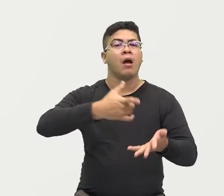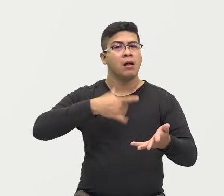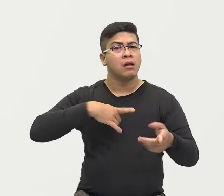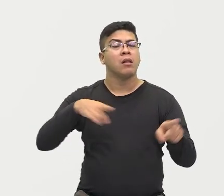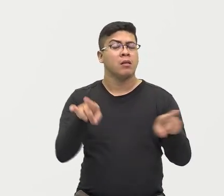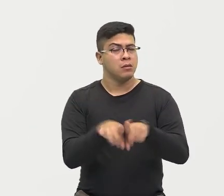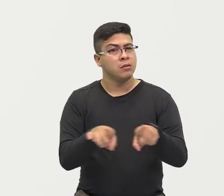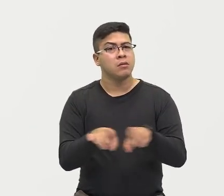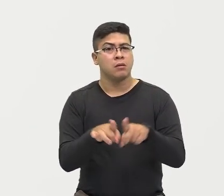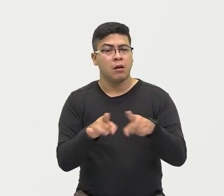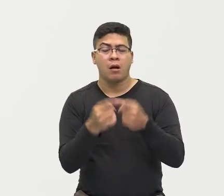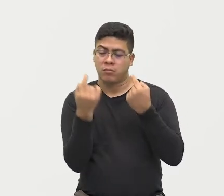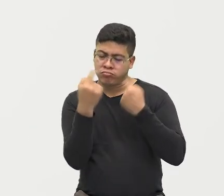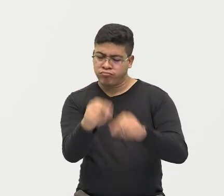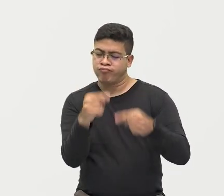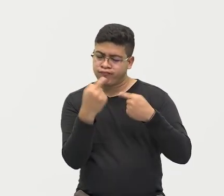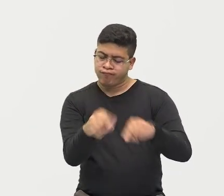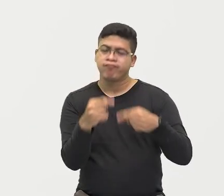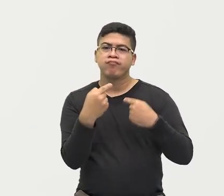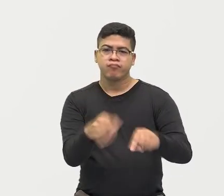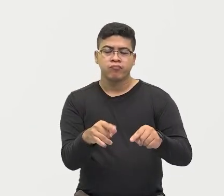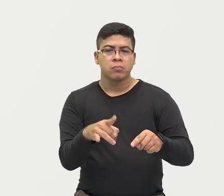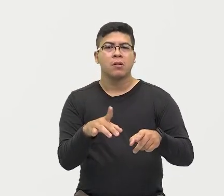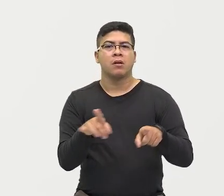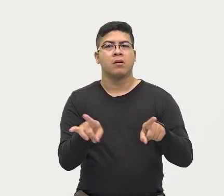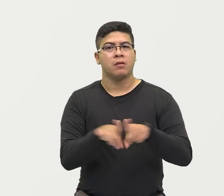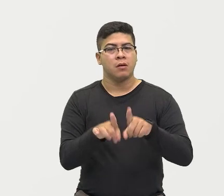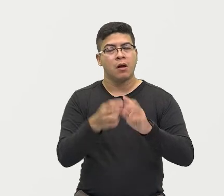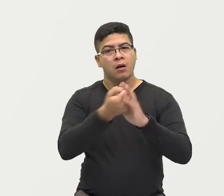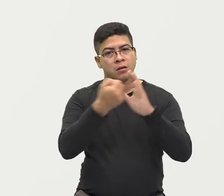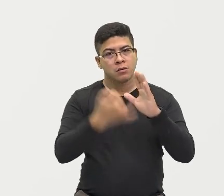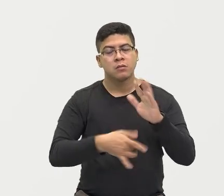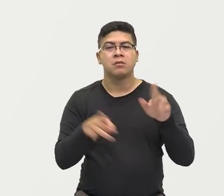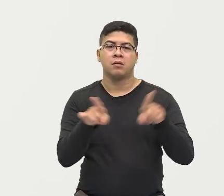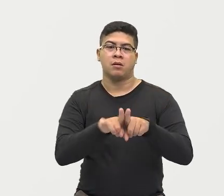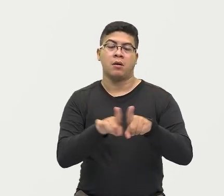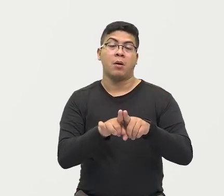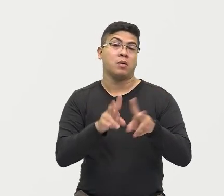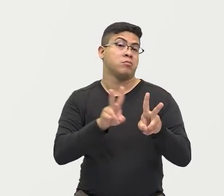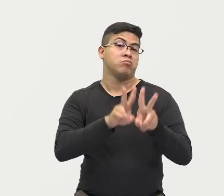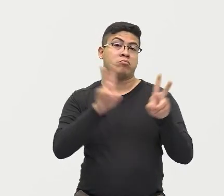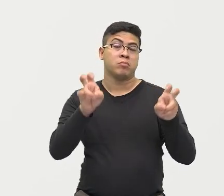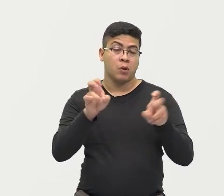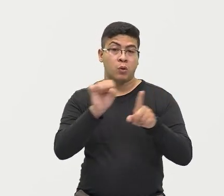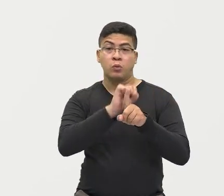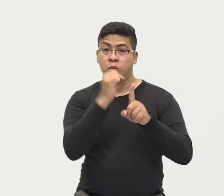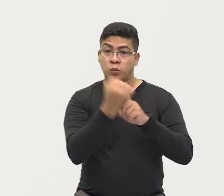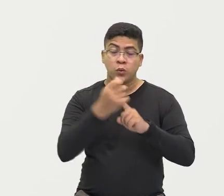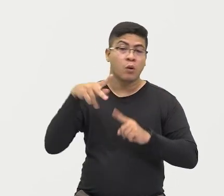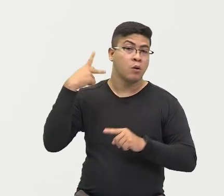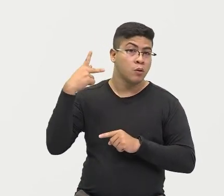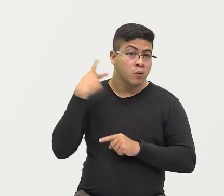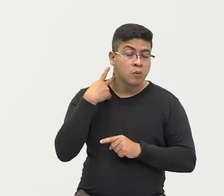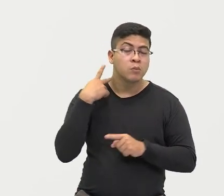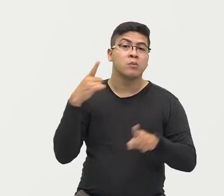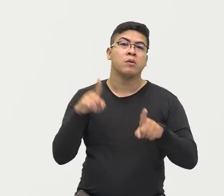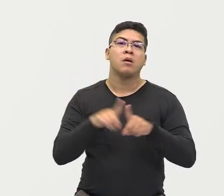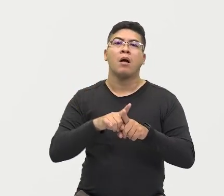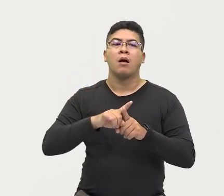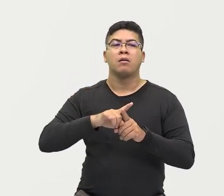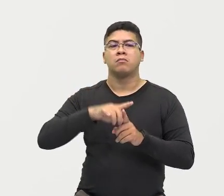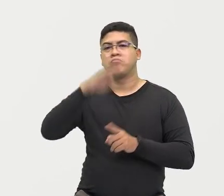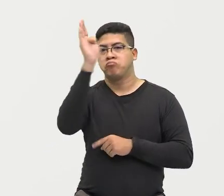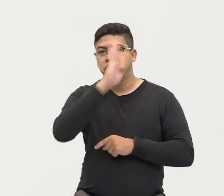realismo social, essas características também. Temos o quê? Crítica sociopolítica, nacionalismo, é uma